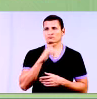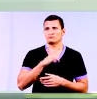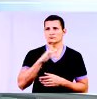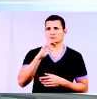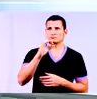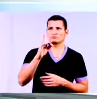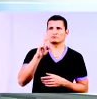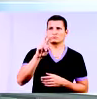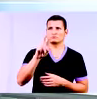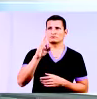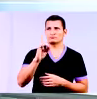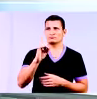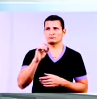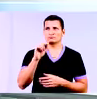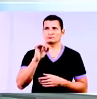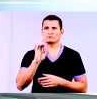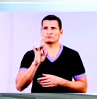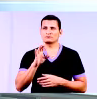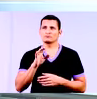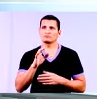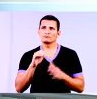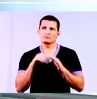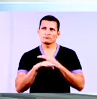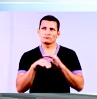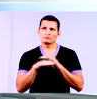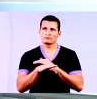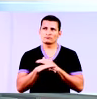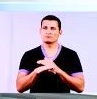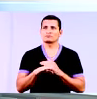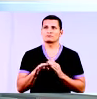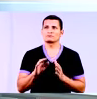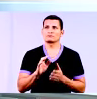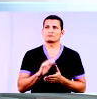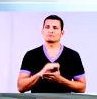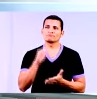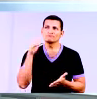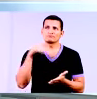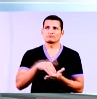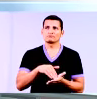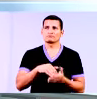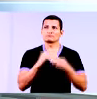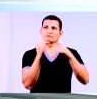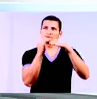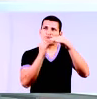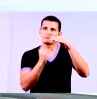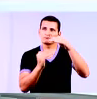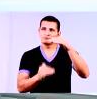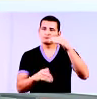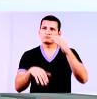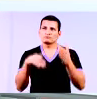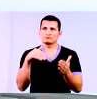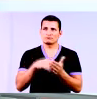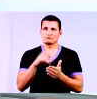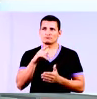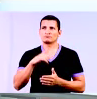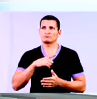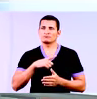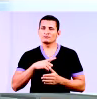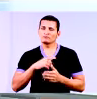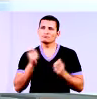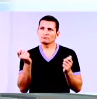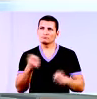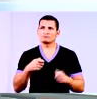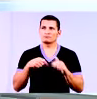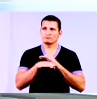Aquele DVD que ele só é gravável, aquele que não é regravável, aquele ali está lá embaixo no topo de hierarquia. Ele tem grande capacidade de armazenamento,